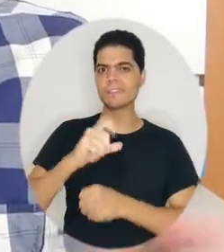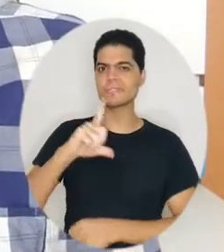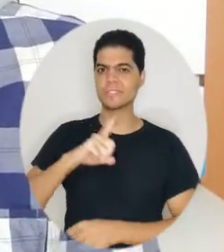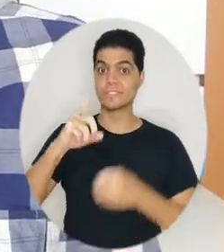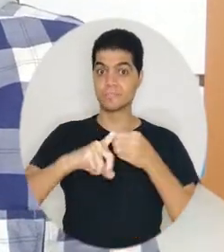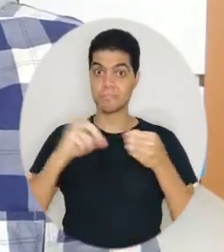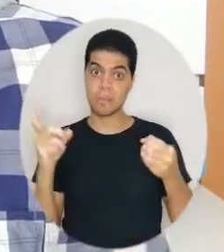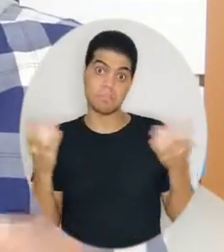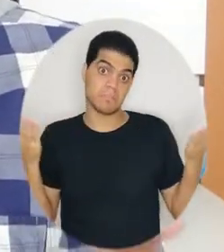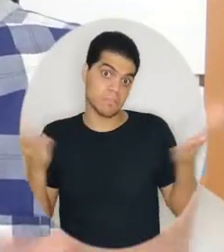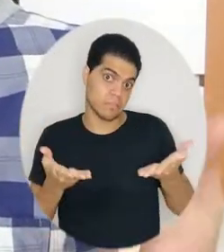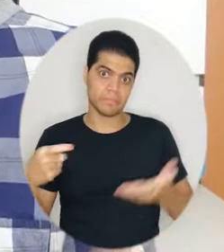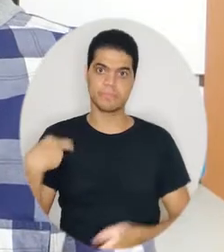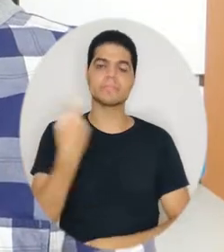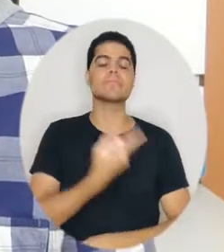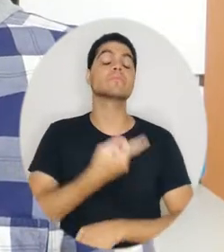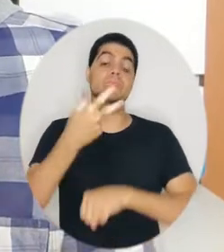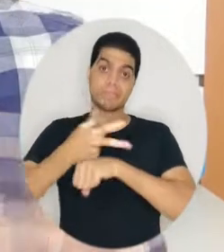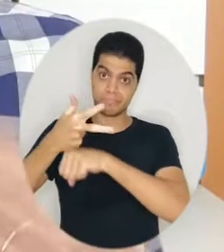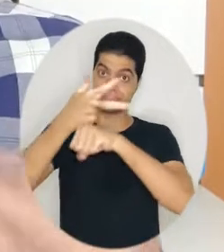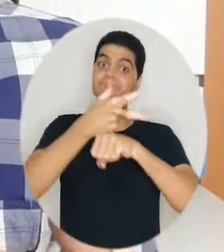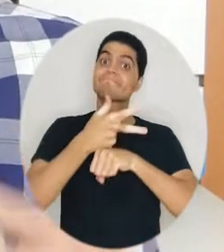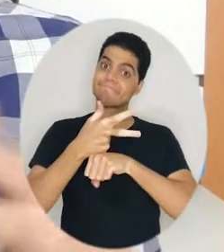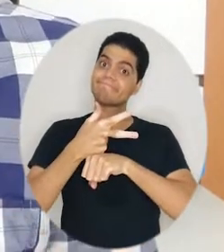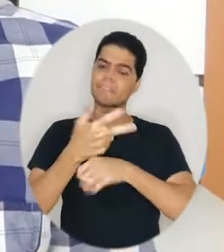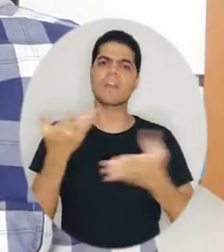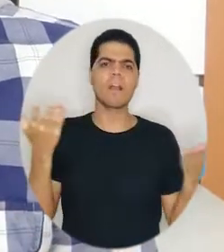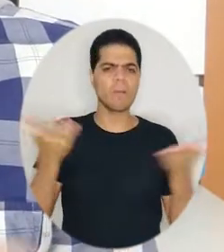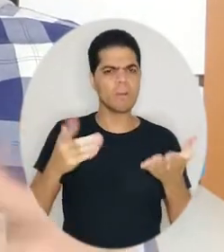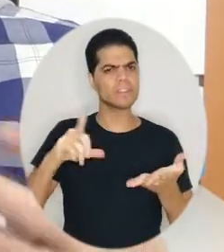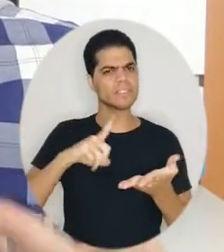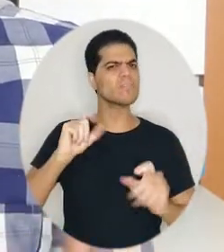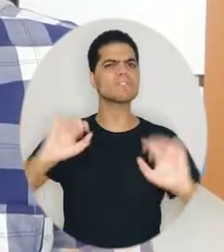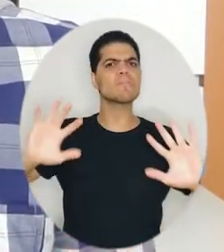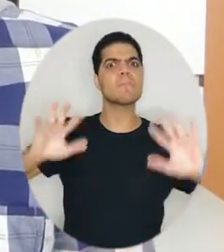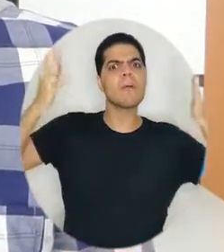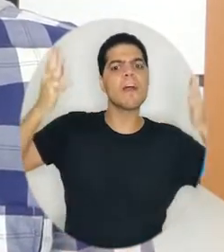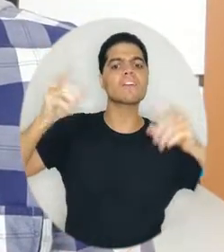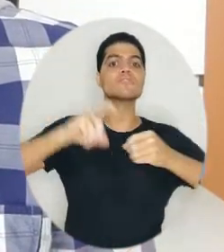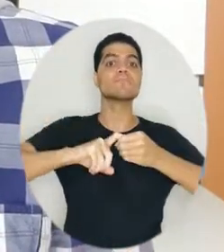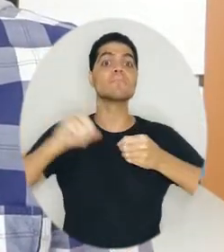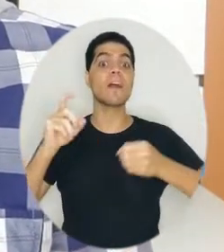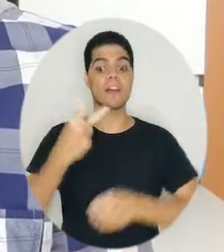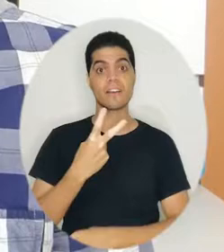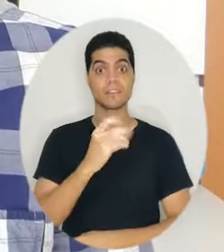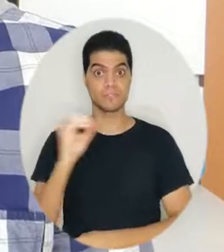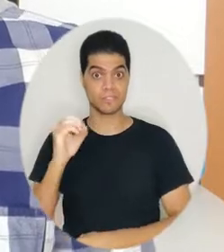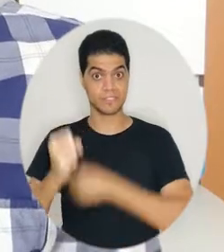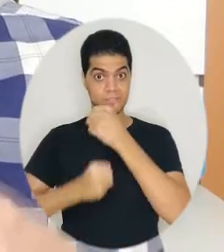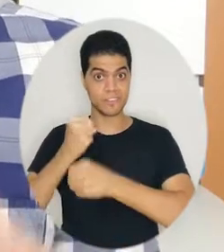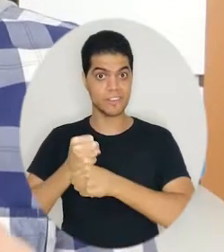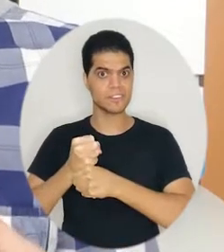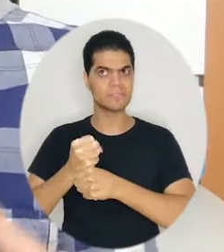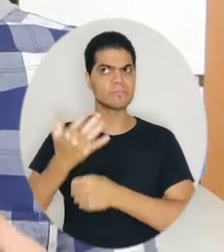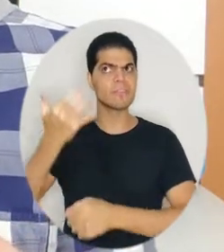que também é o motivo pelo qual a gente tá fazendo essa série de vida e já que nós temos essa série de vídeos sobre as comemorações da Independência a memória